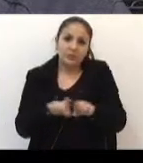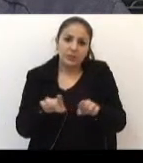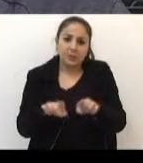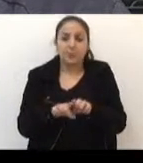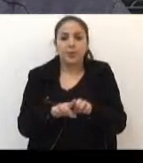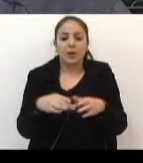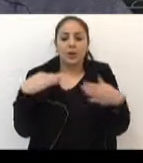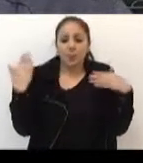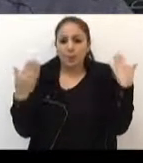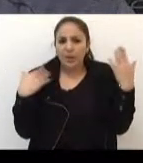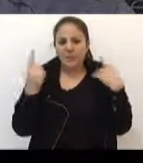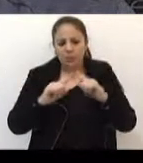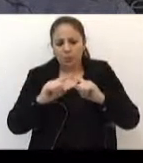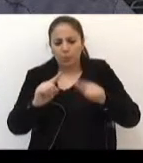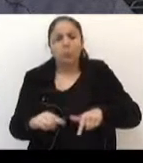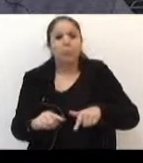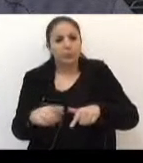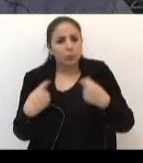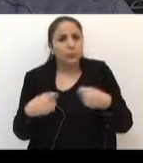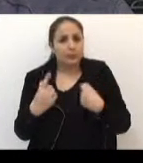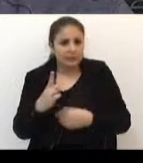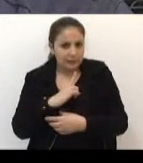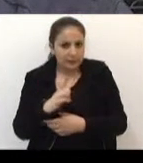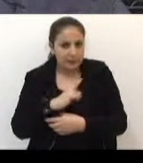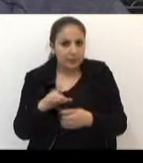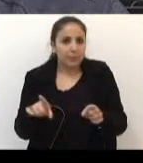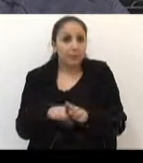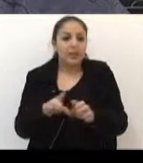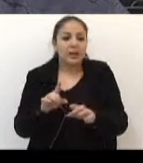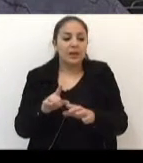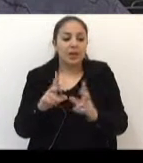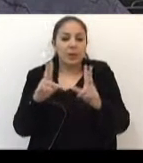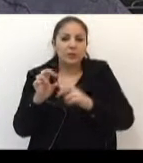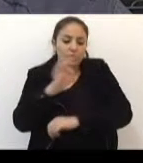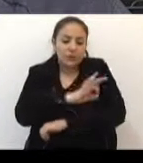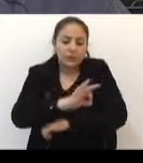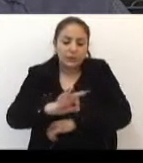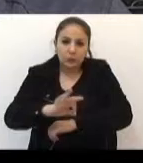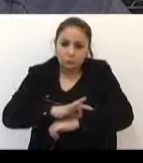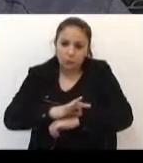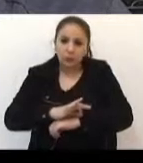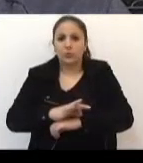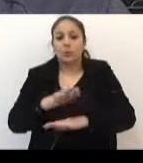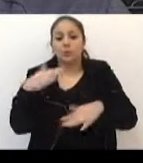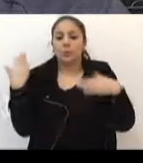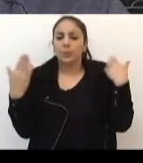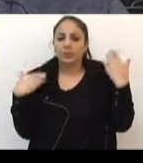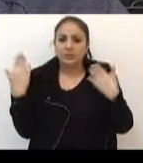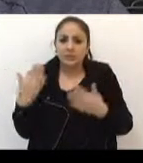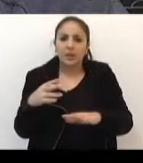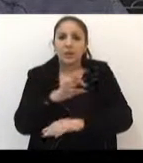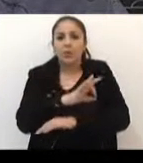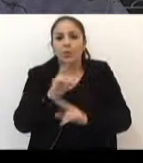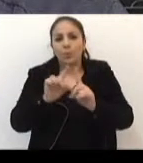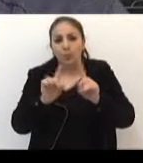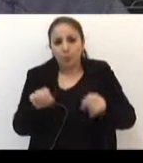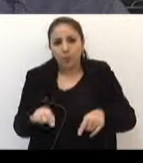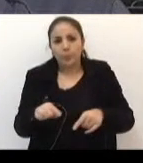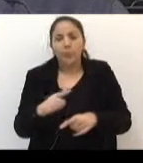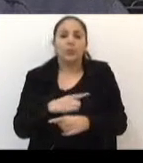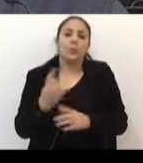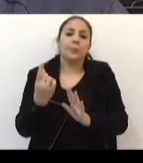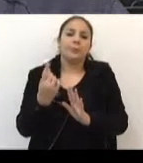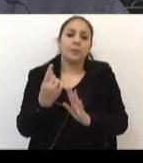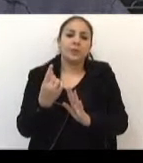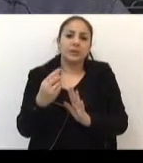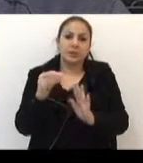levado em consideração. O que estou pedindo é que seja encaminhado também a parte arquitetônica do passeio público, estando de acordo com a normativa 9050,